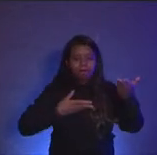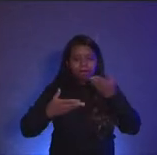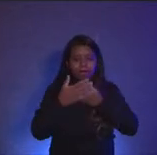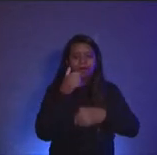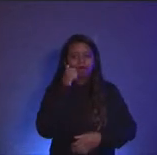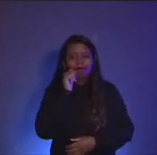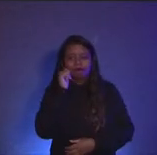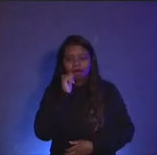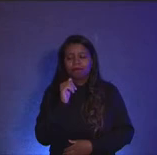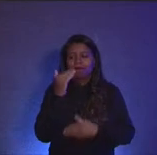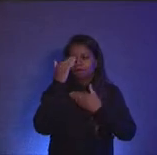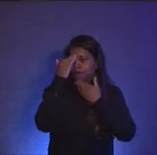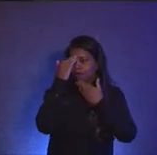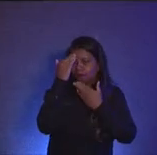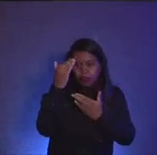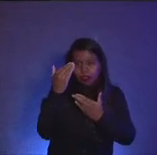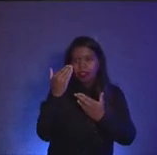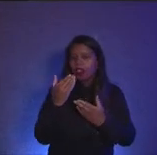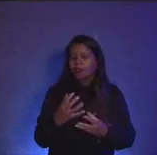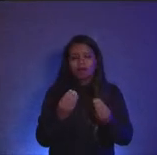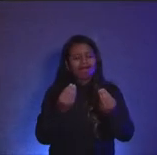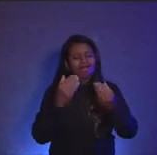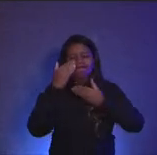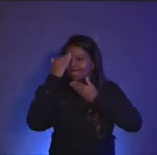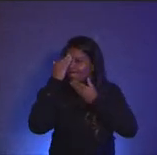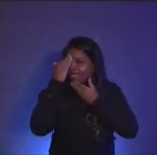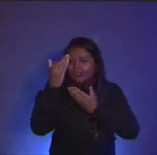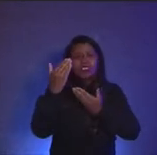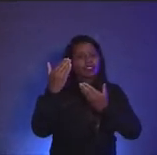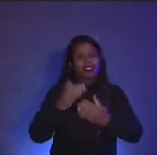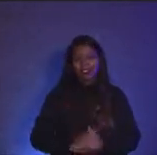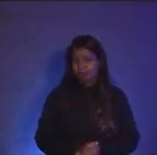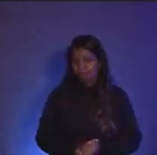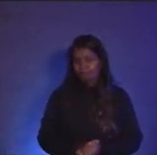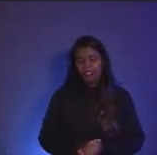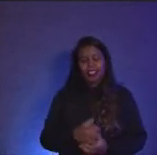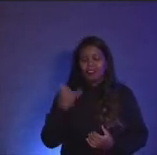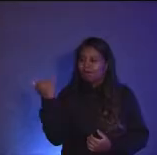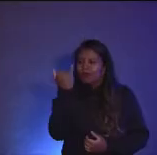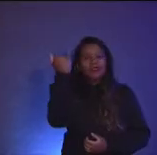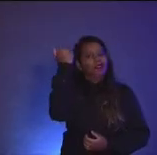aqui. Muito, muito, muito obrigado, gente. Sério, é uma coisa muito importante.